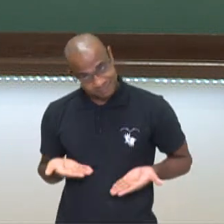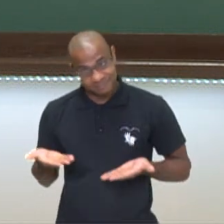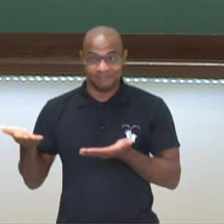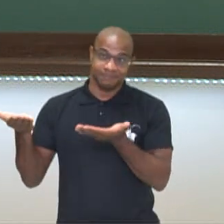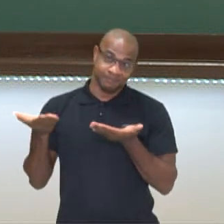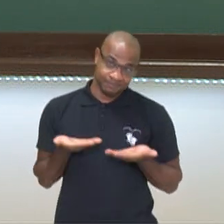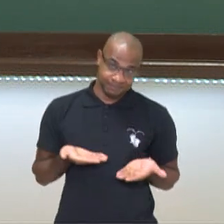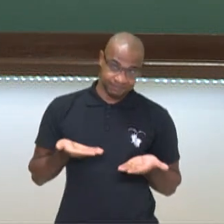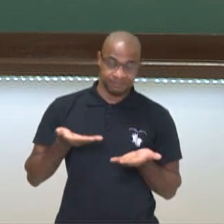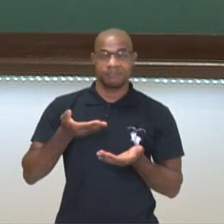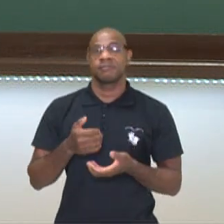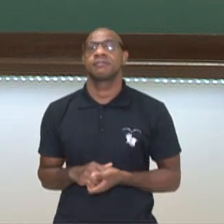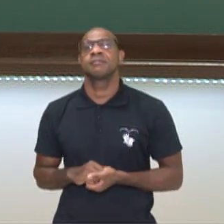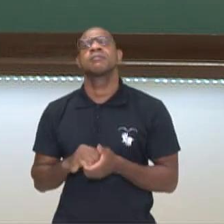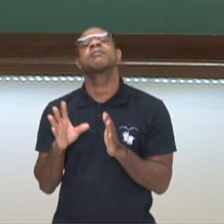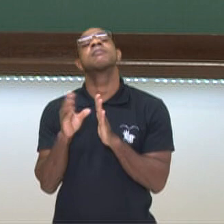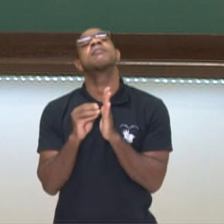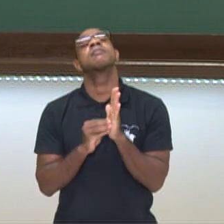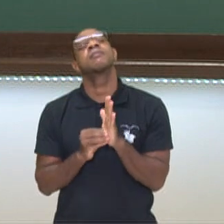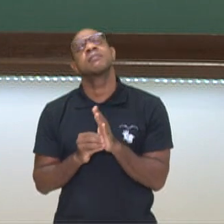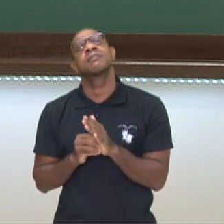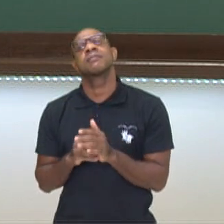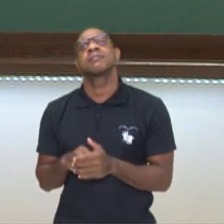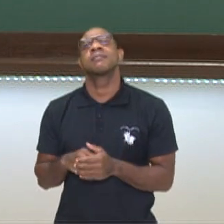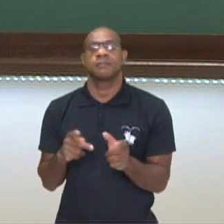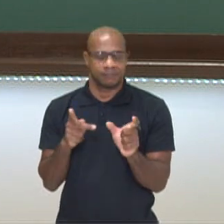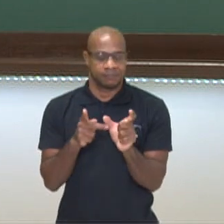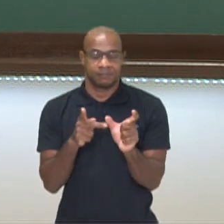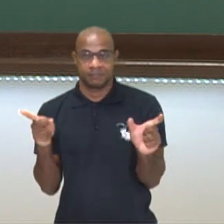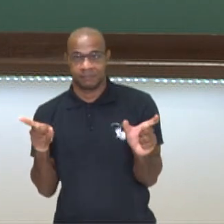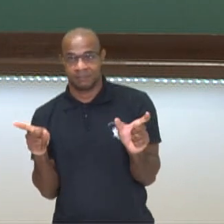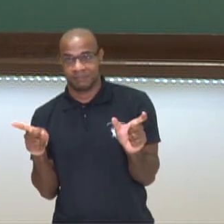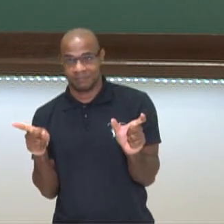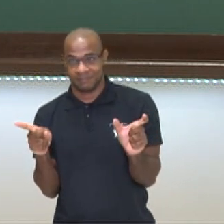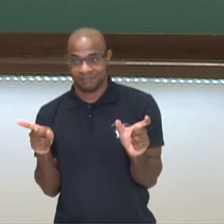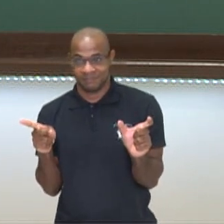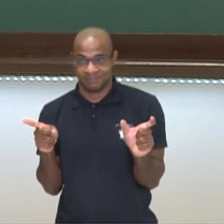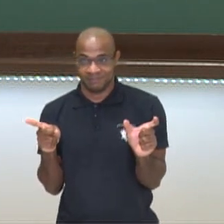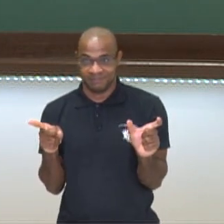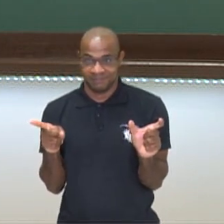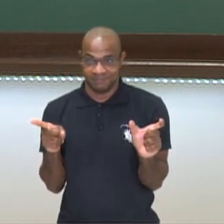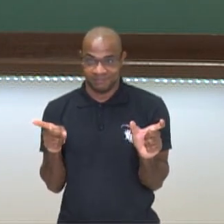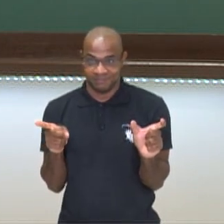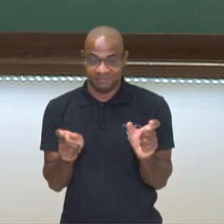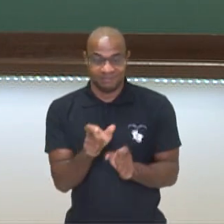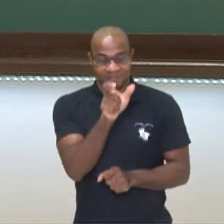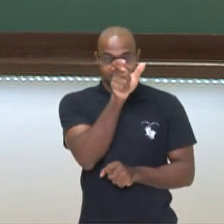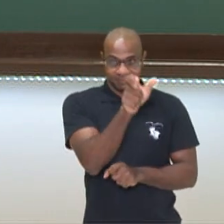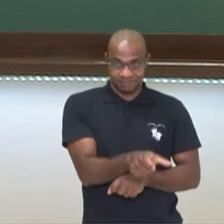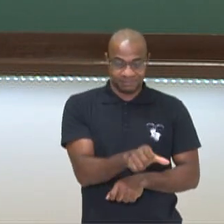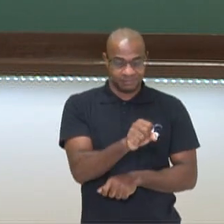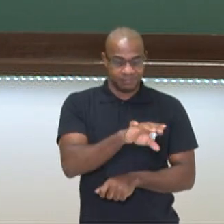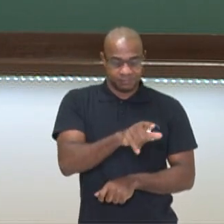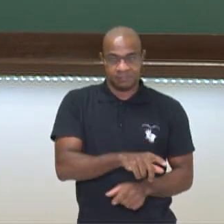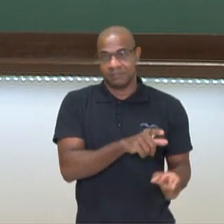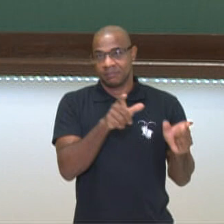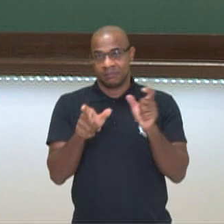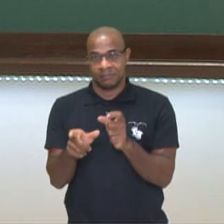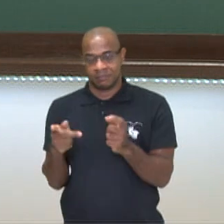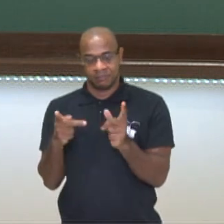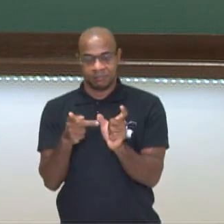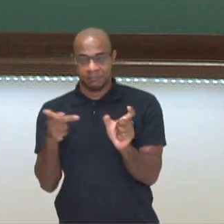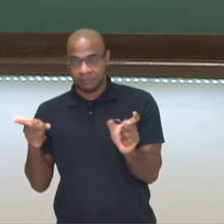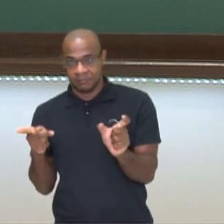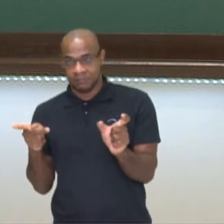bem-vinda. Nosso conteúdo é predicativo do sujeito, predicativo do objeto. Vamos ver o objetivo da aula.